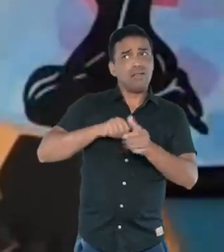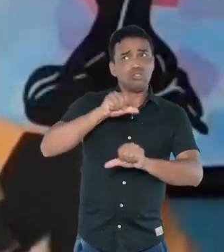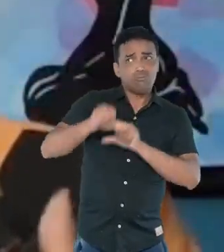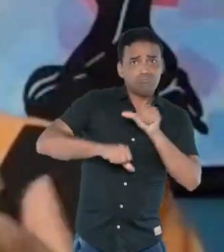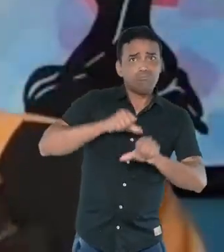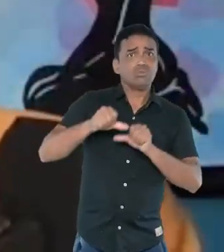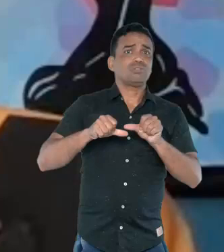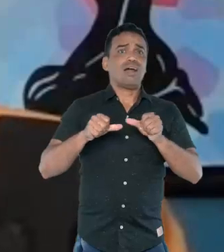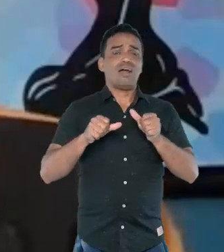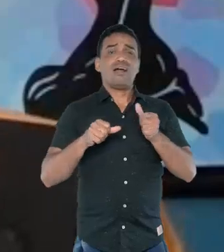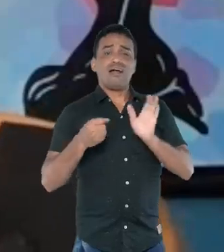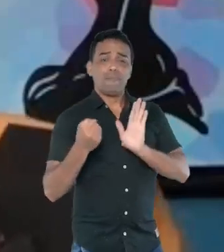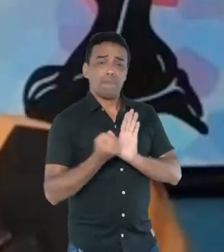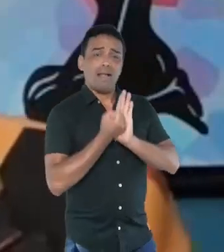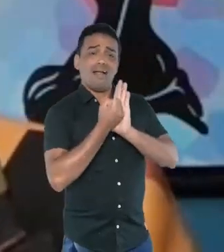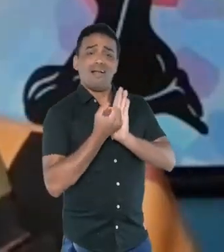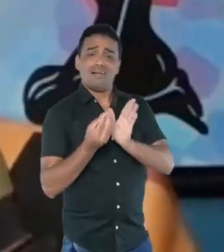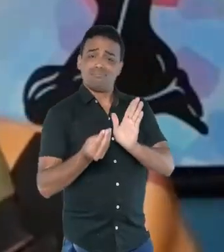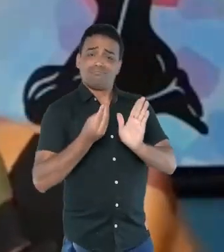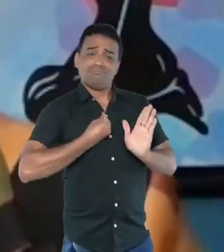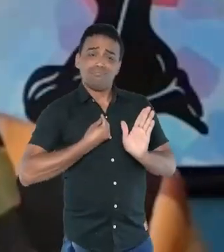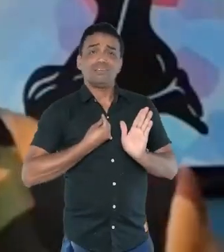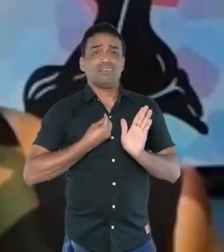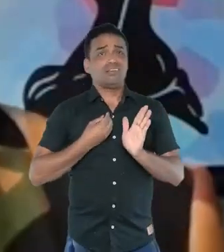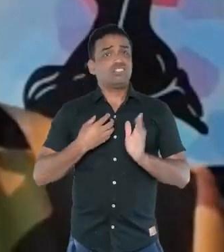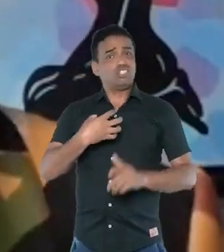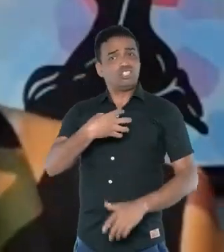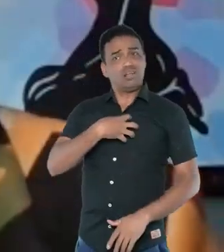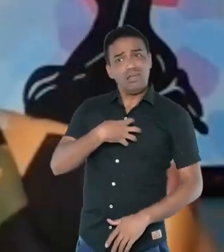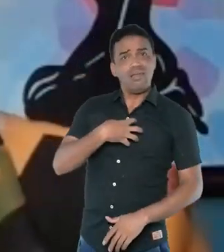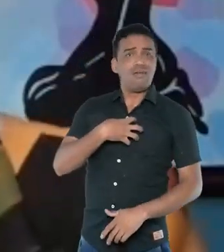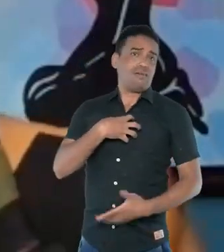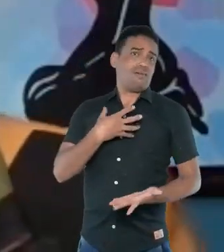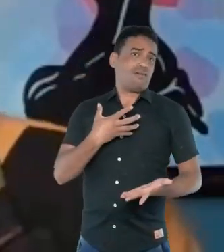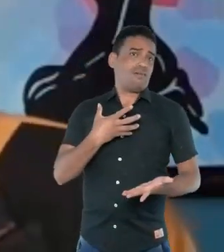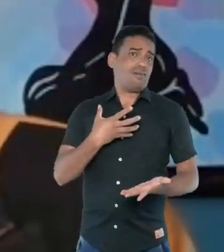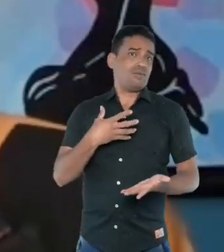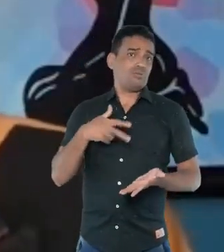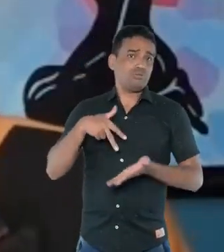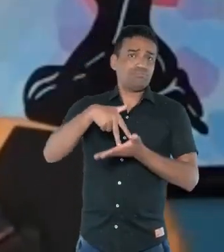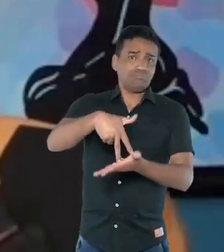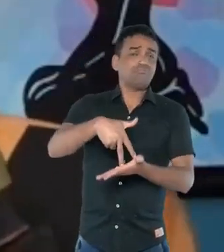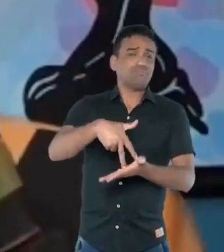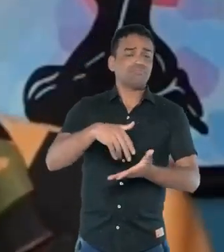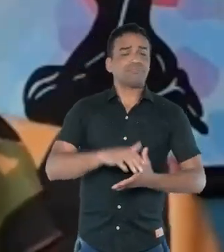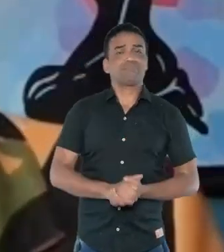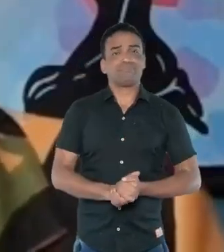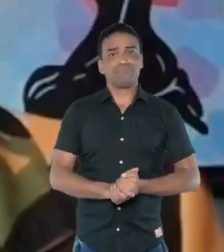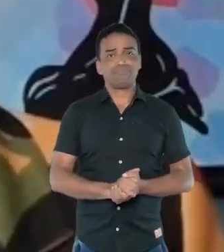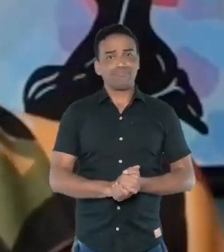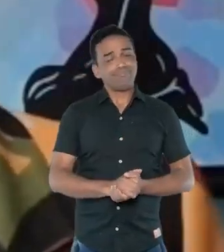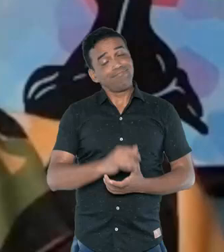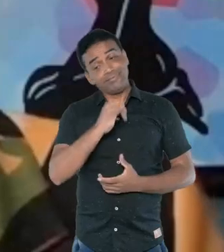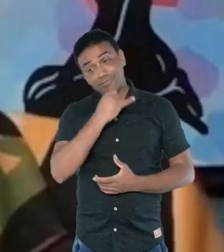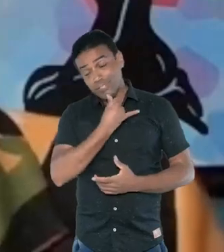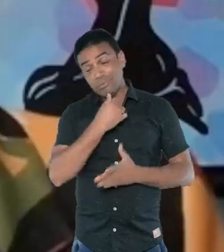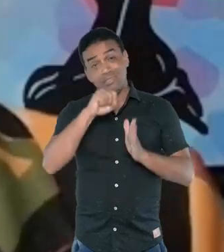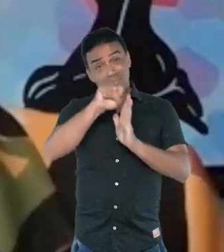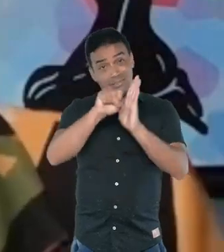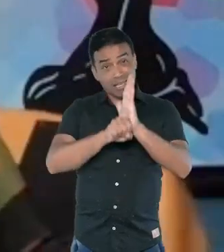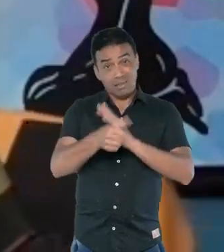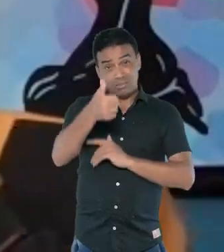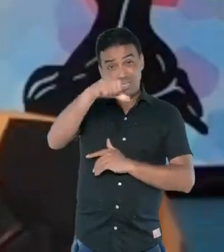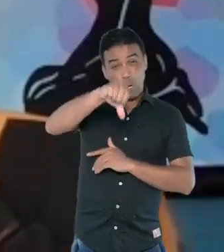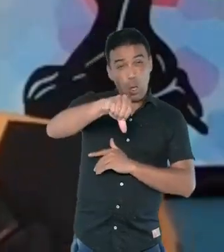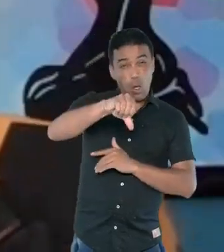de refazer os códigos que estão estabelecidos, a forma que a gente está lá. E, infelizmente, ali no final